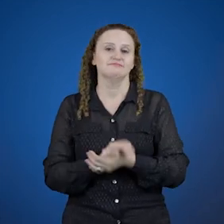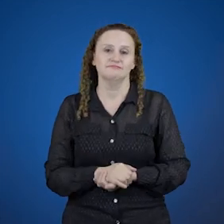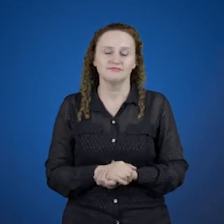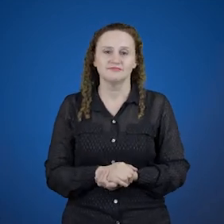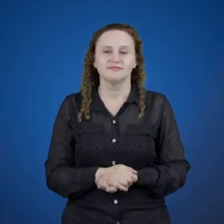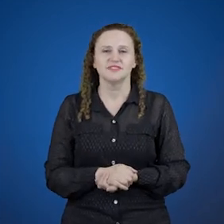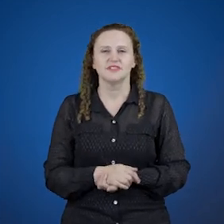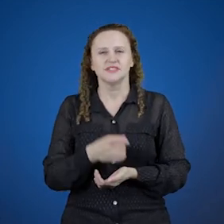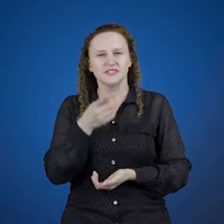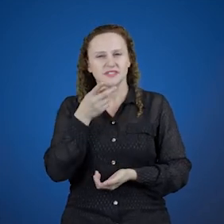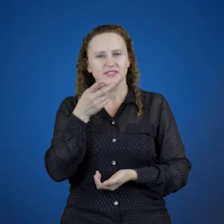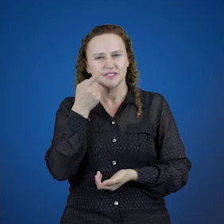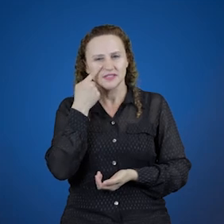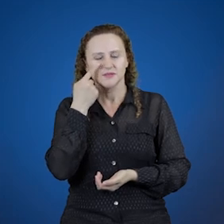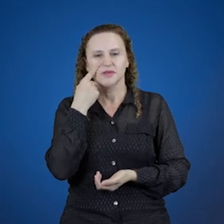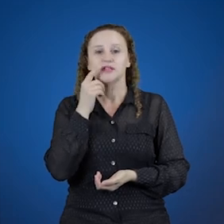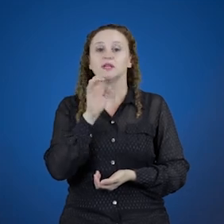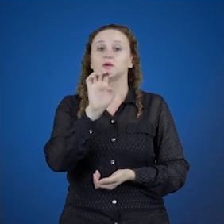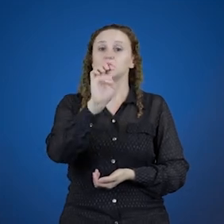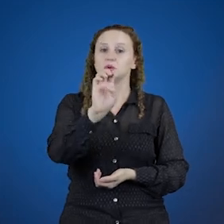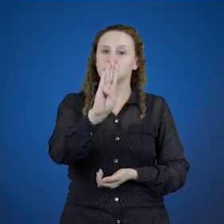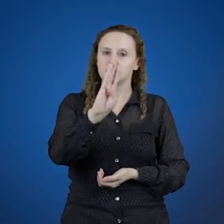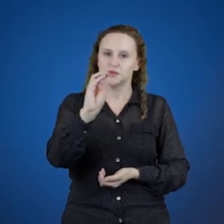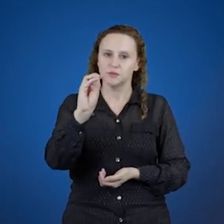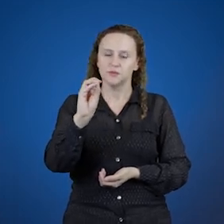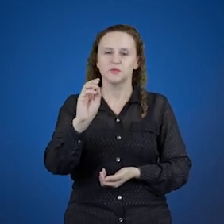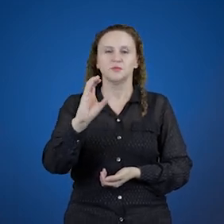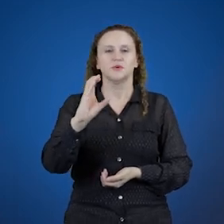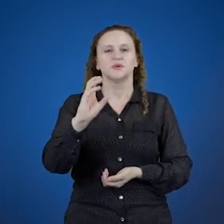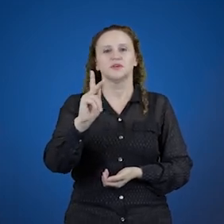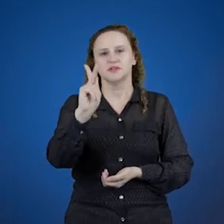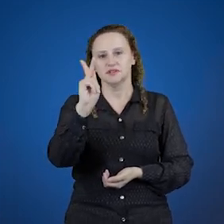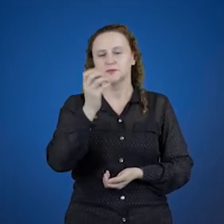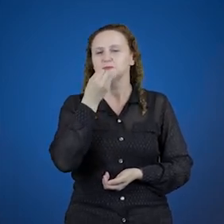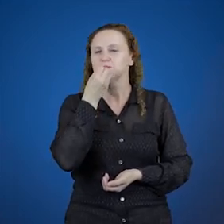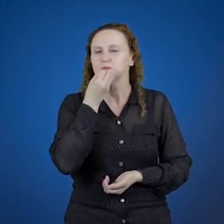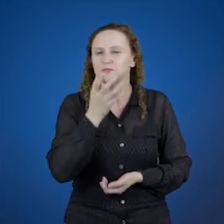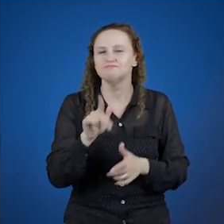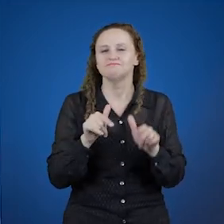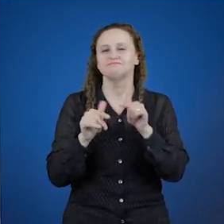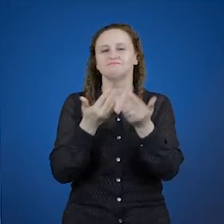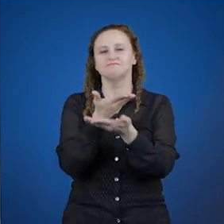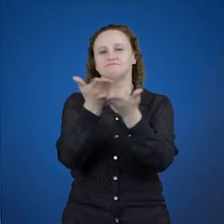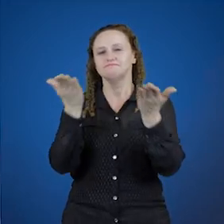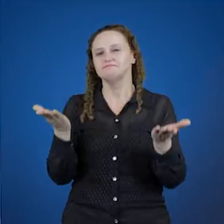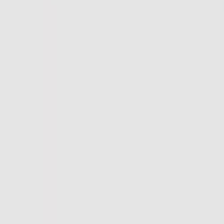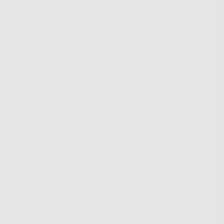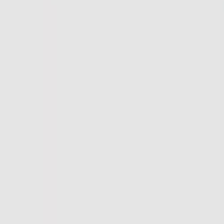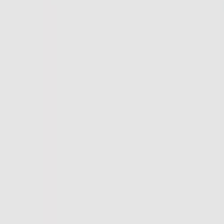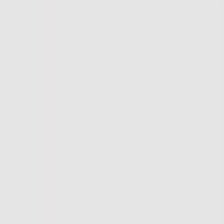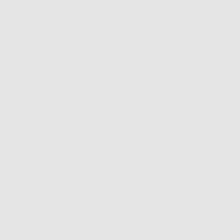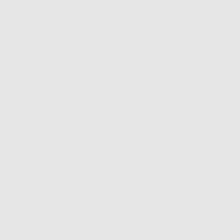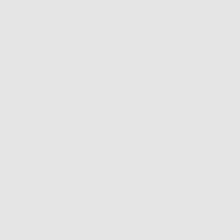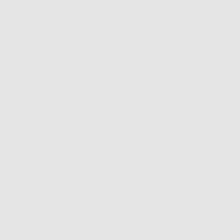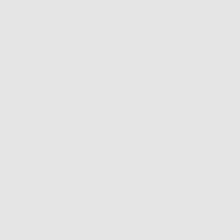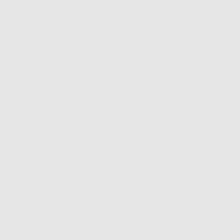isso também eu deixo bastante Claro nosso ebook um bom trabalho a todos